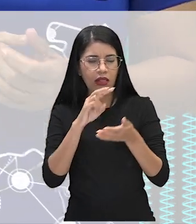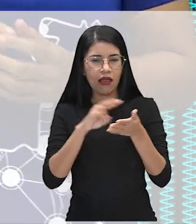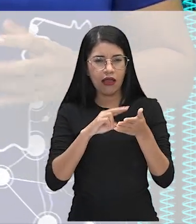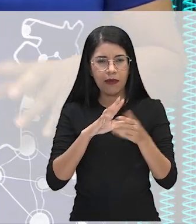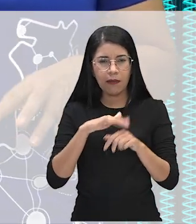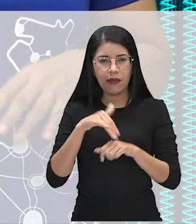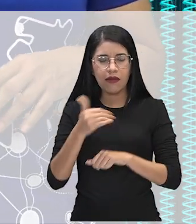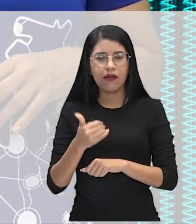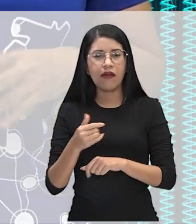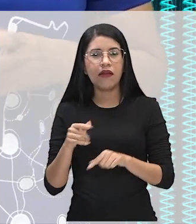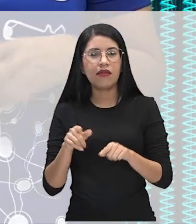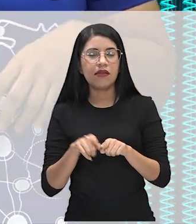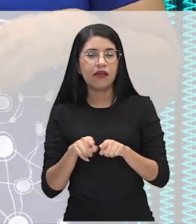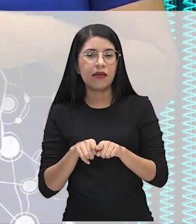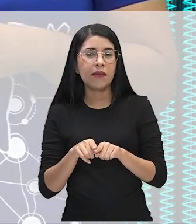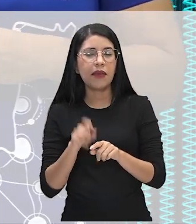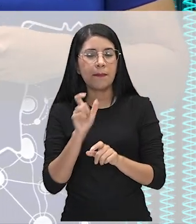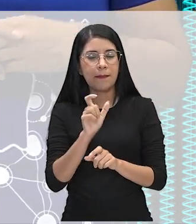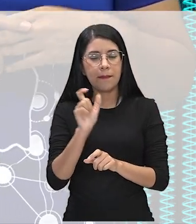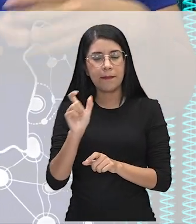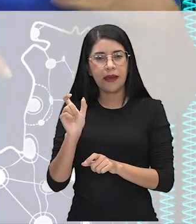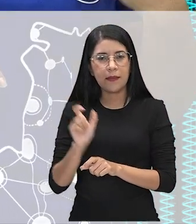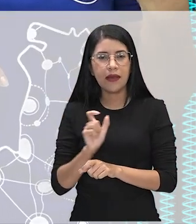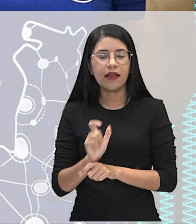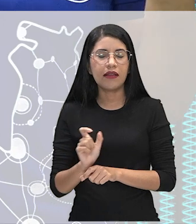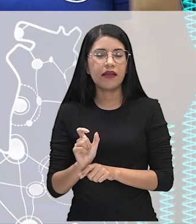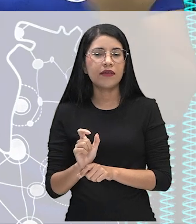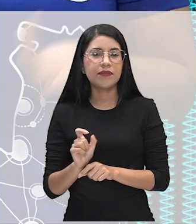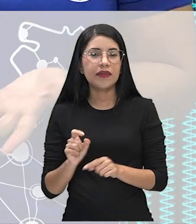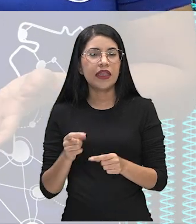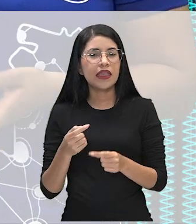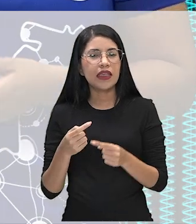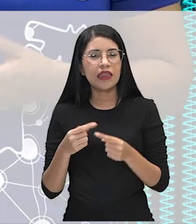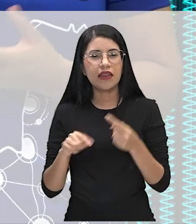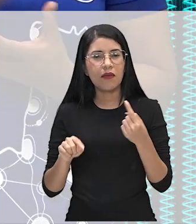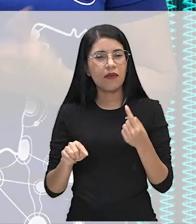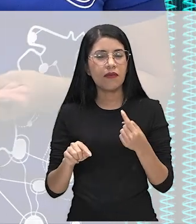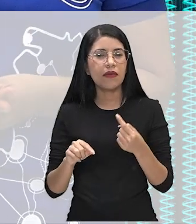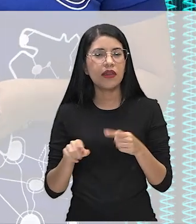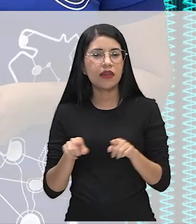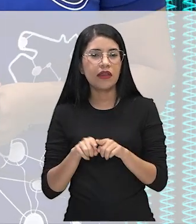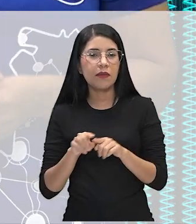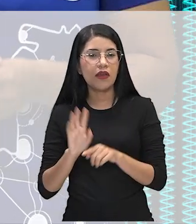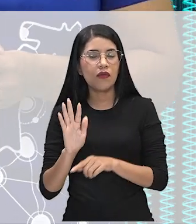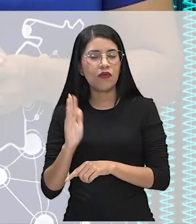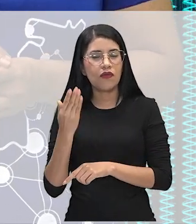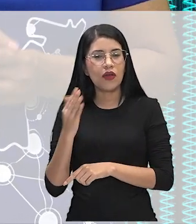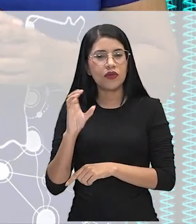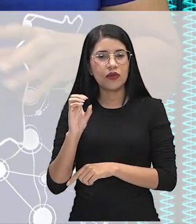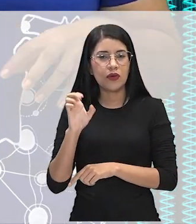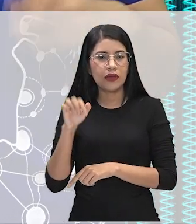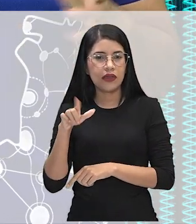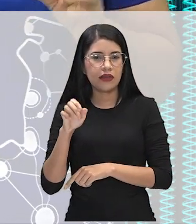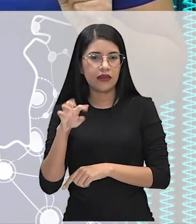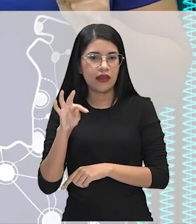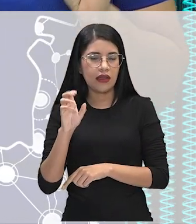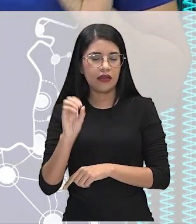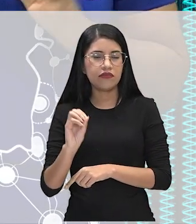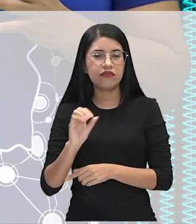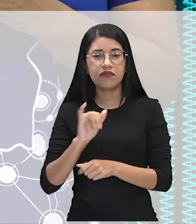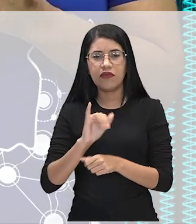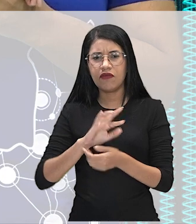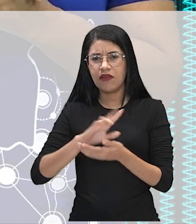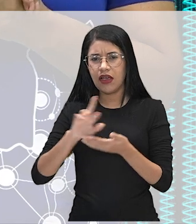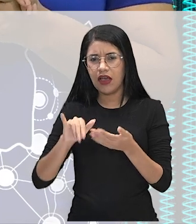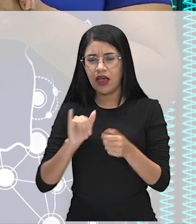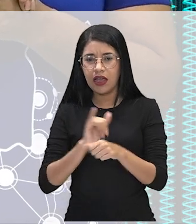estratégias e palavras cognatas e palavras que não são cognatas, falsos cognatos no caso, né? Tem várias técnicas que nós